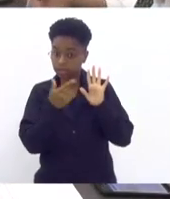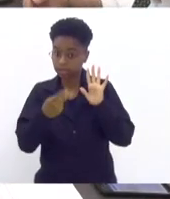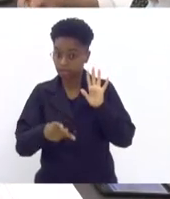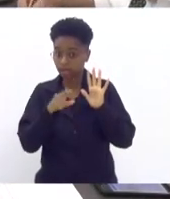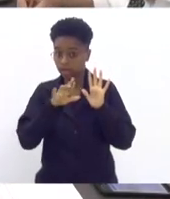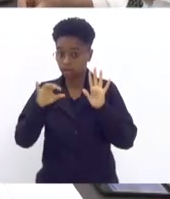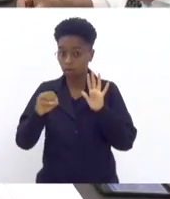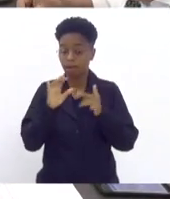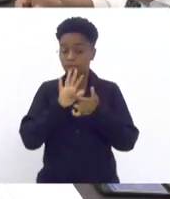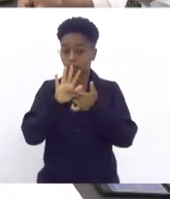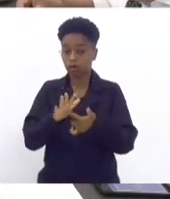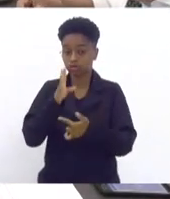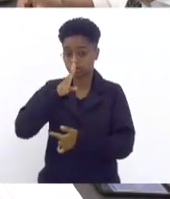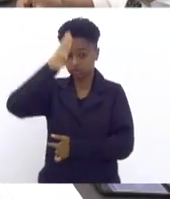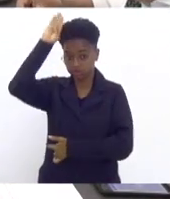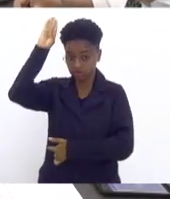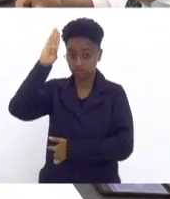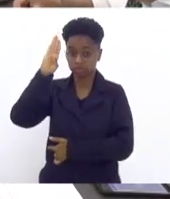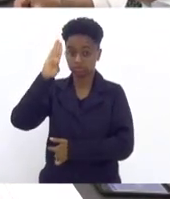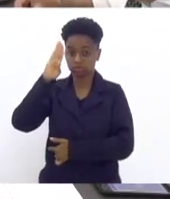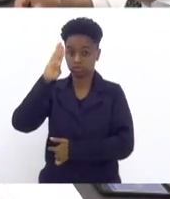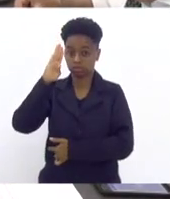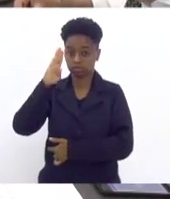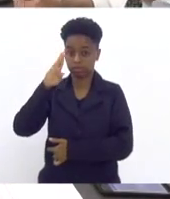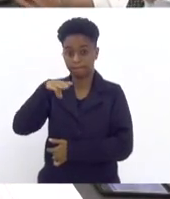bombeiro militar.